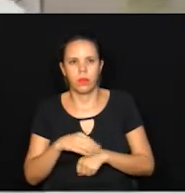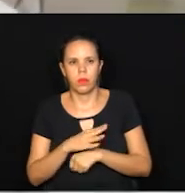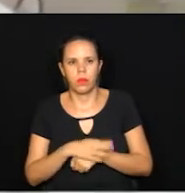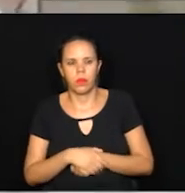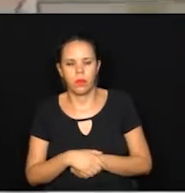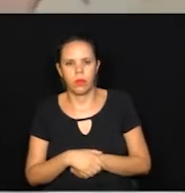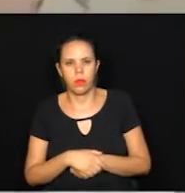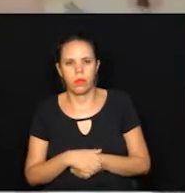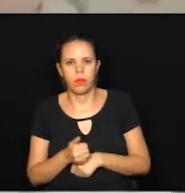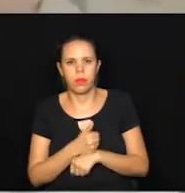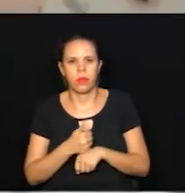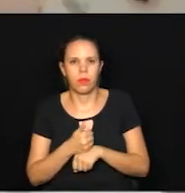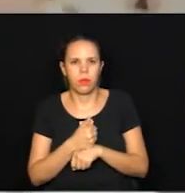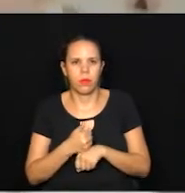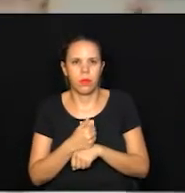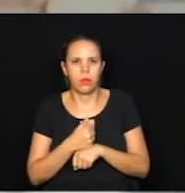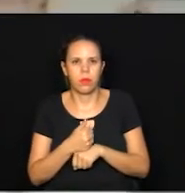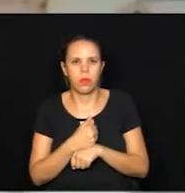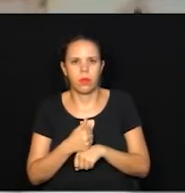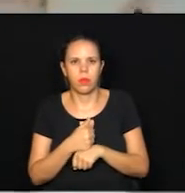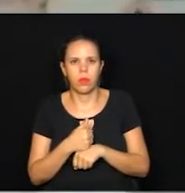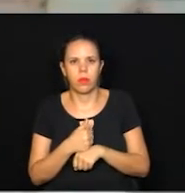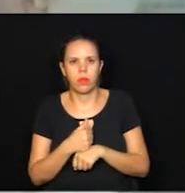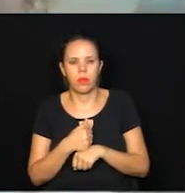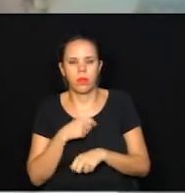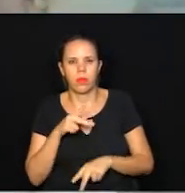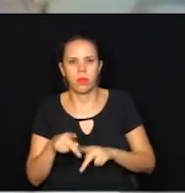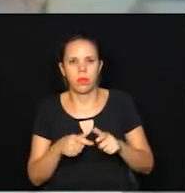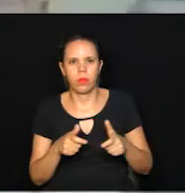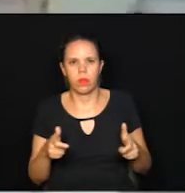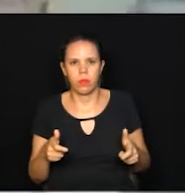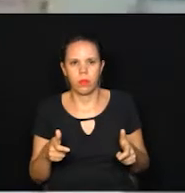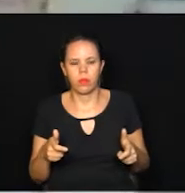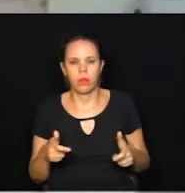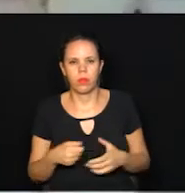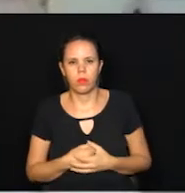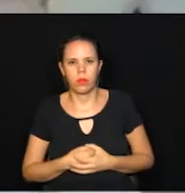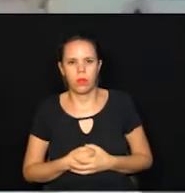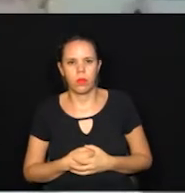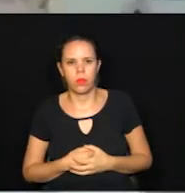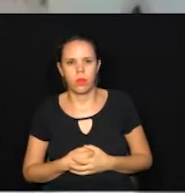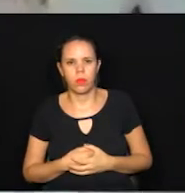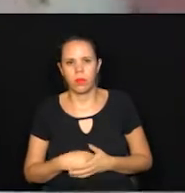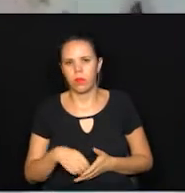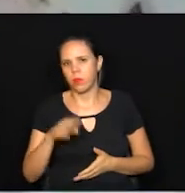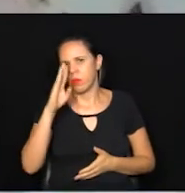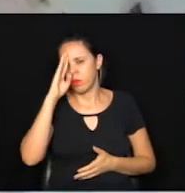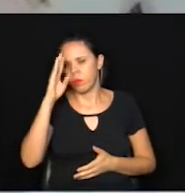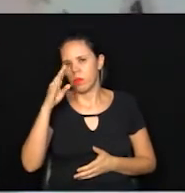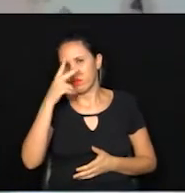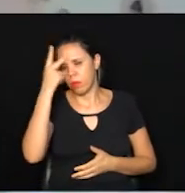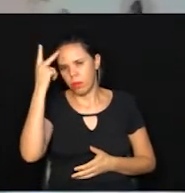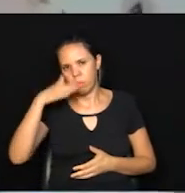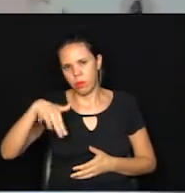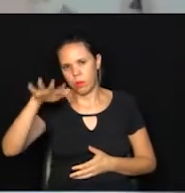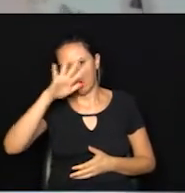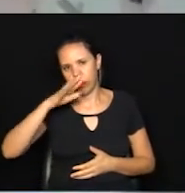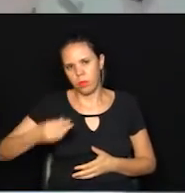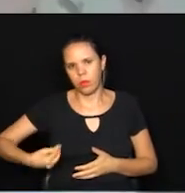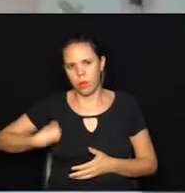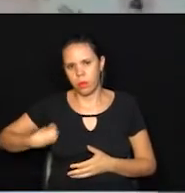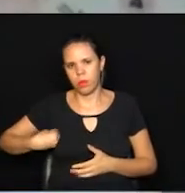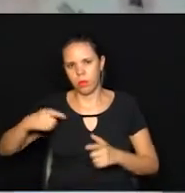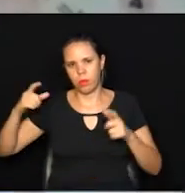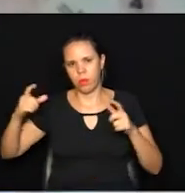por especialistas e, sobretudo, pela população, né, como protagonista, quem vive